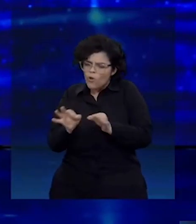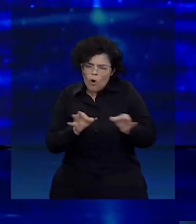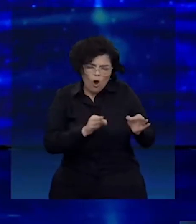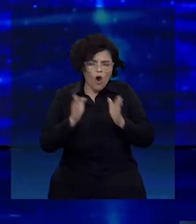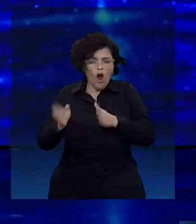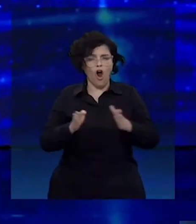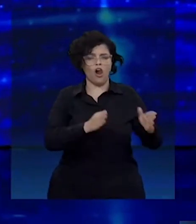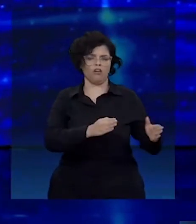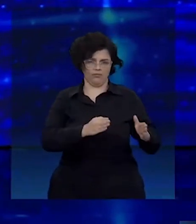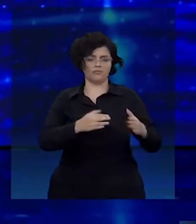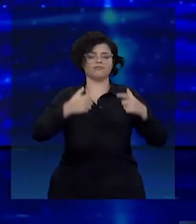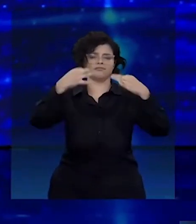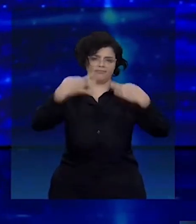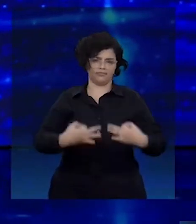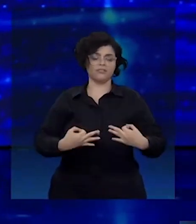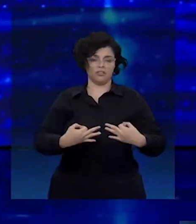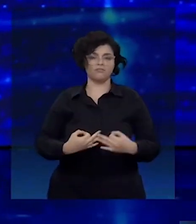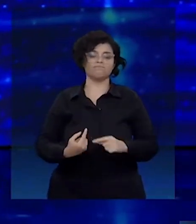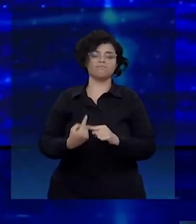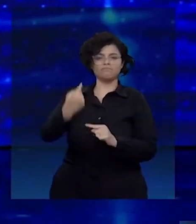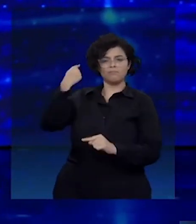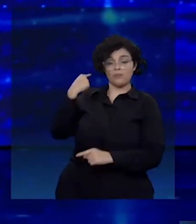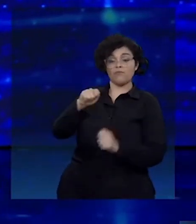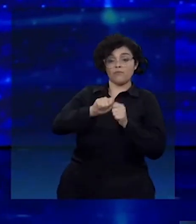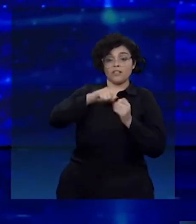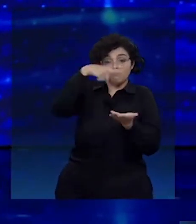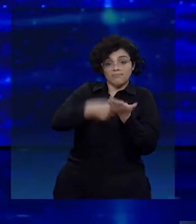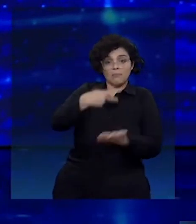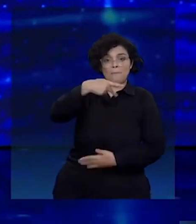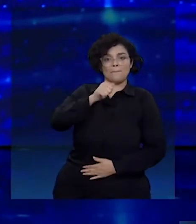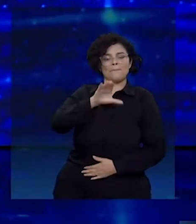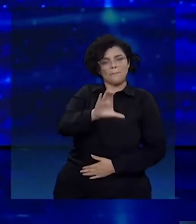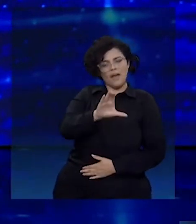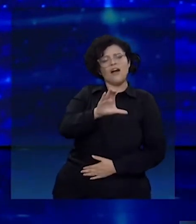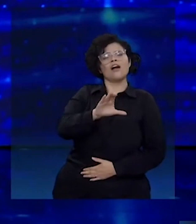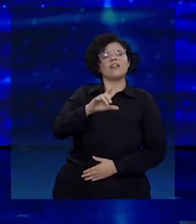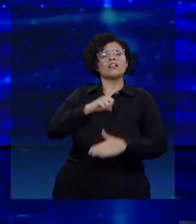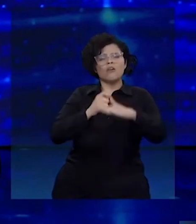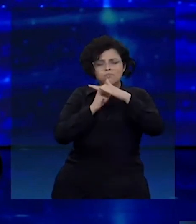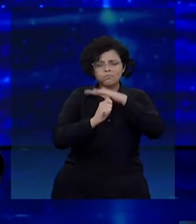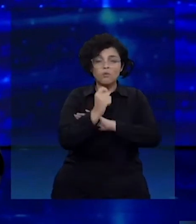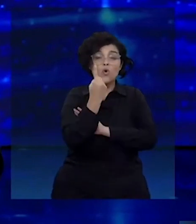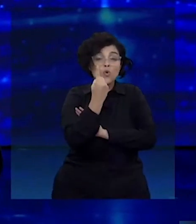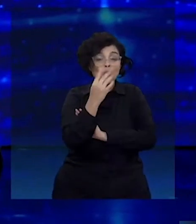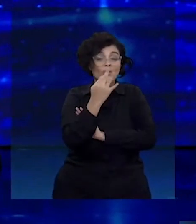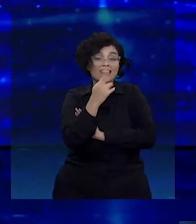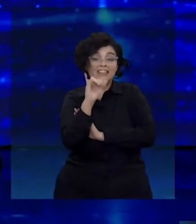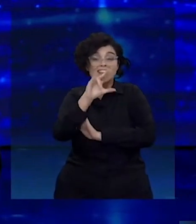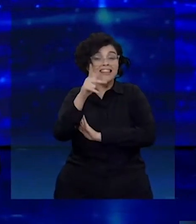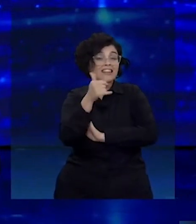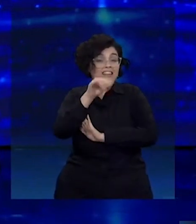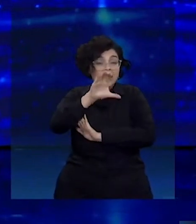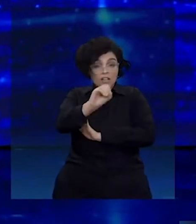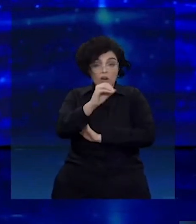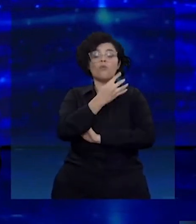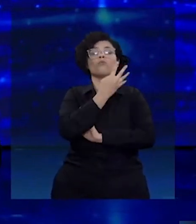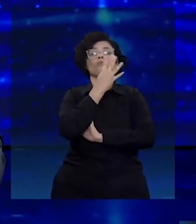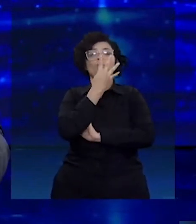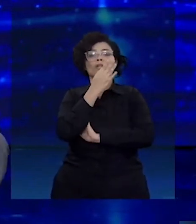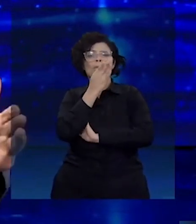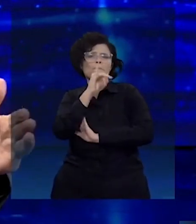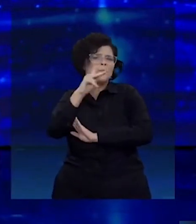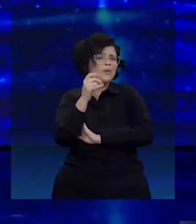Quando nós fizemos o PAC em fevereiro de 2007, nós investimos praticamente 1 trilhão e 4 bilhões de